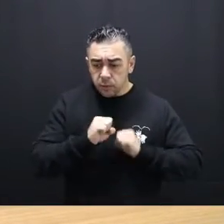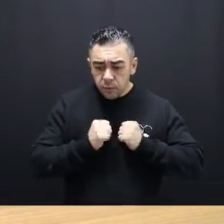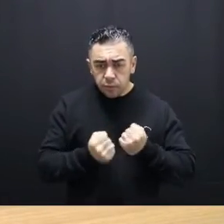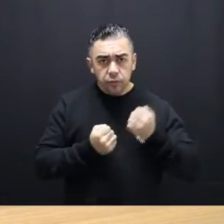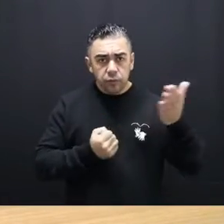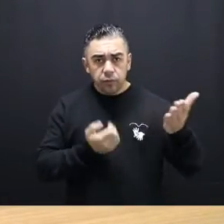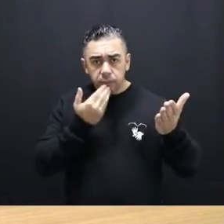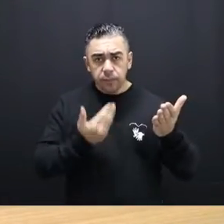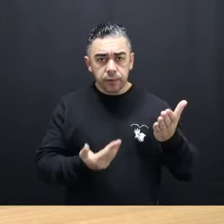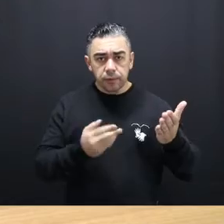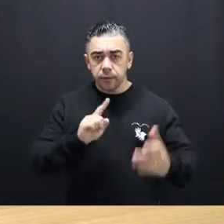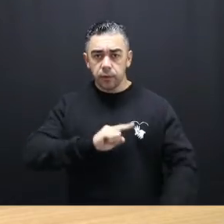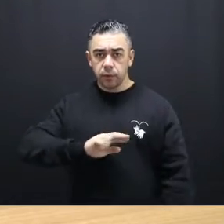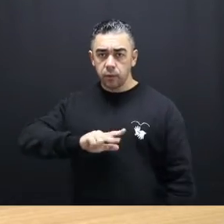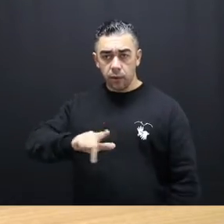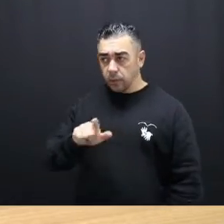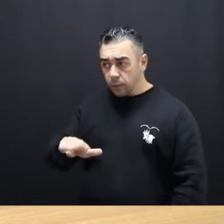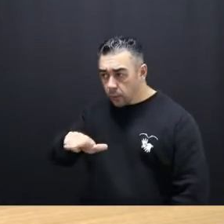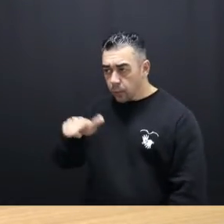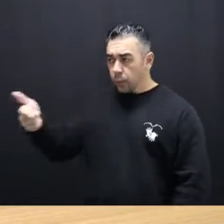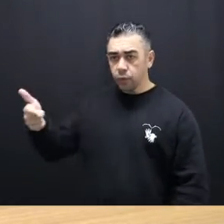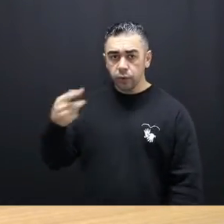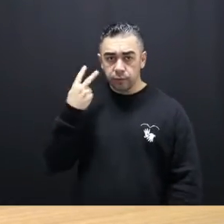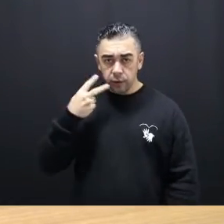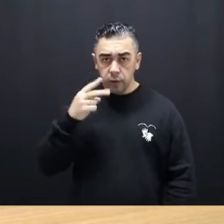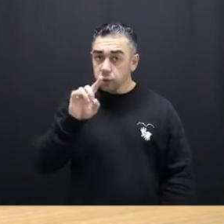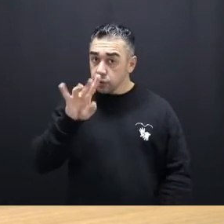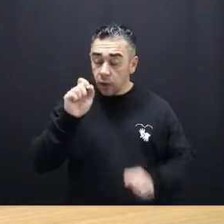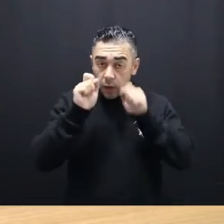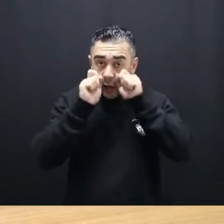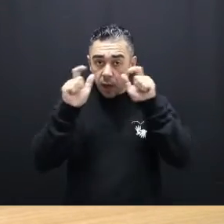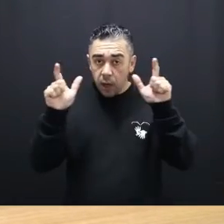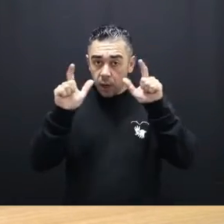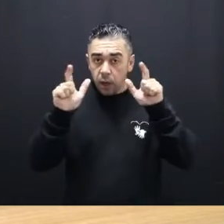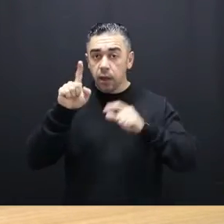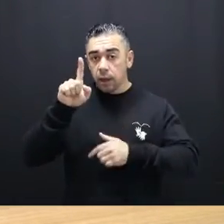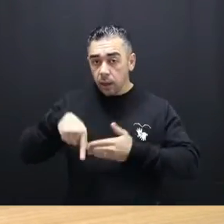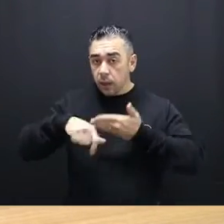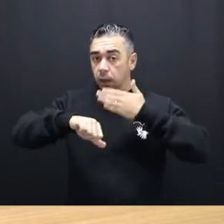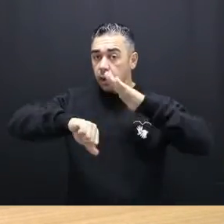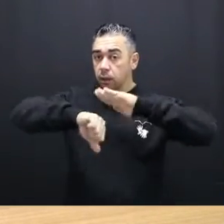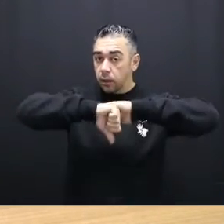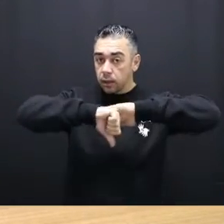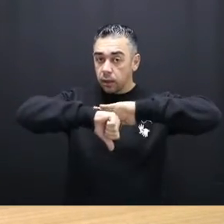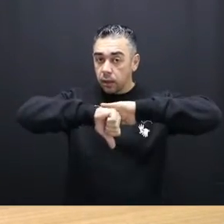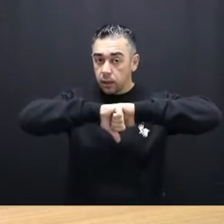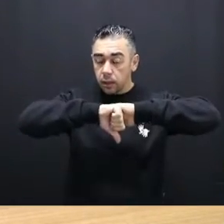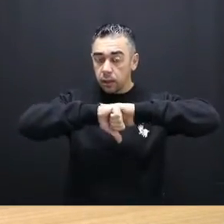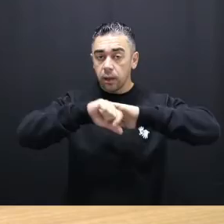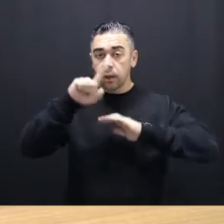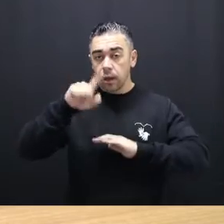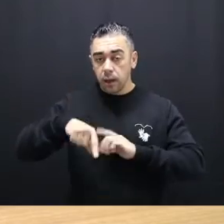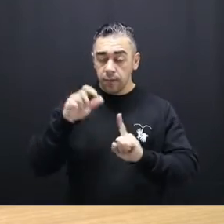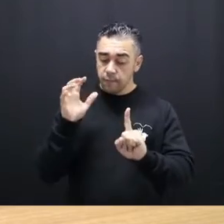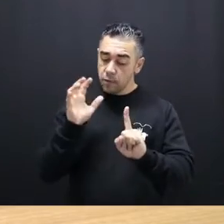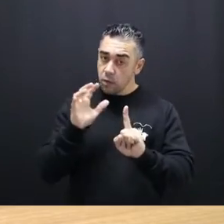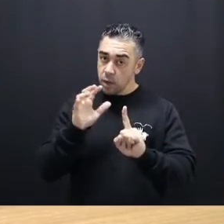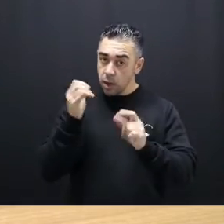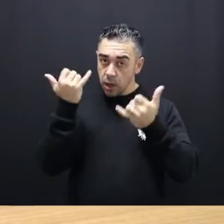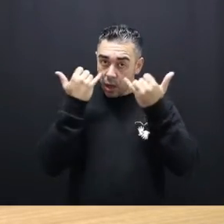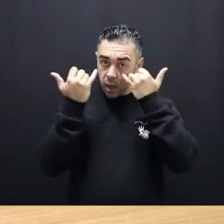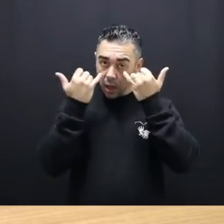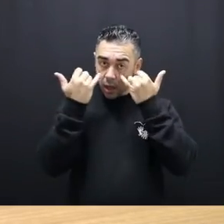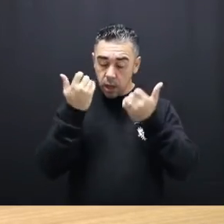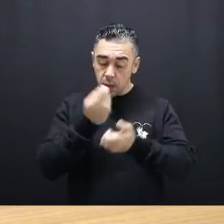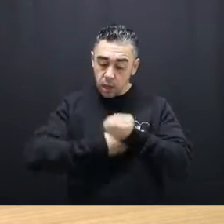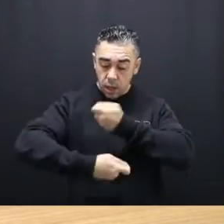obra e não para um terceiro Então são Alerta gente isso é crime de tráfico de influência e